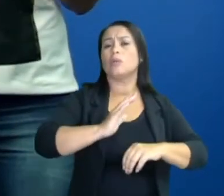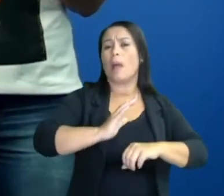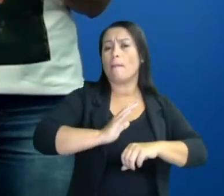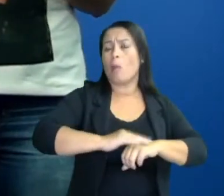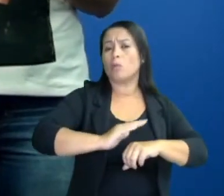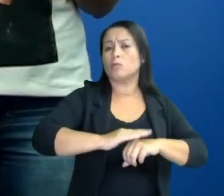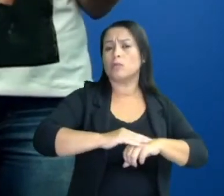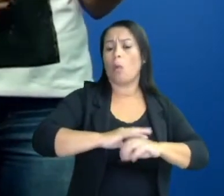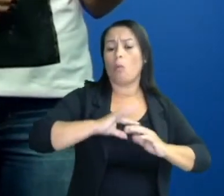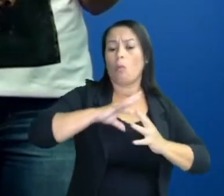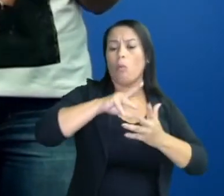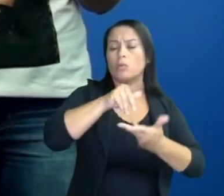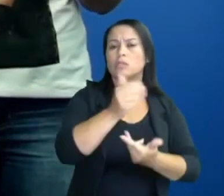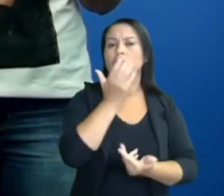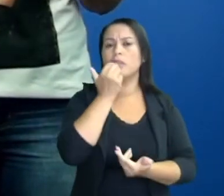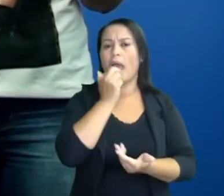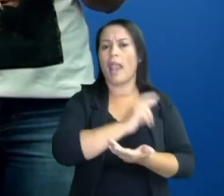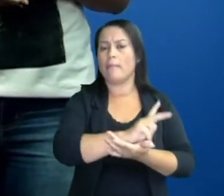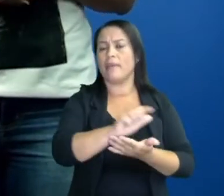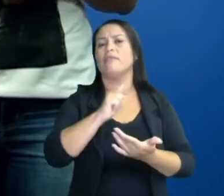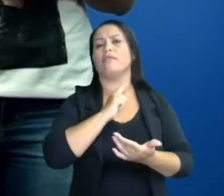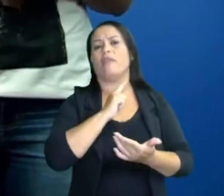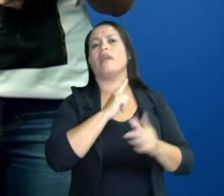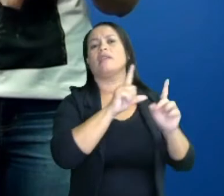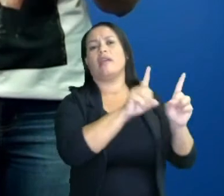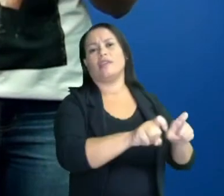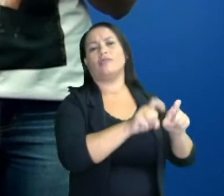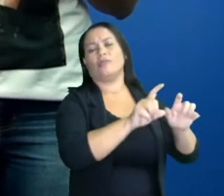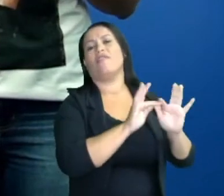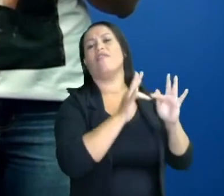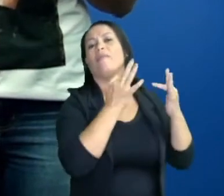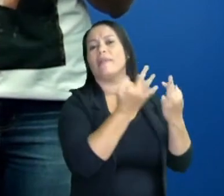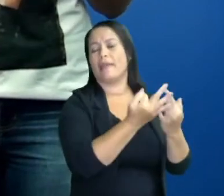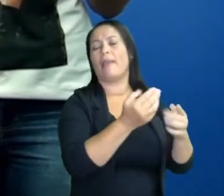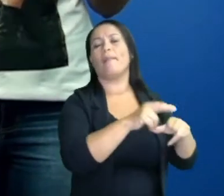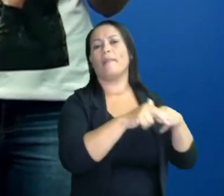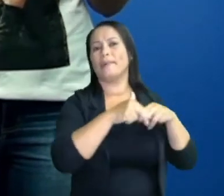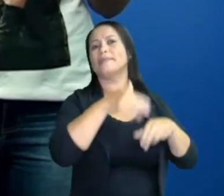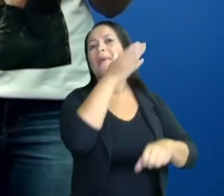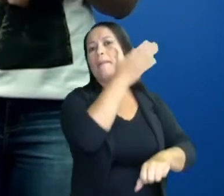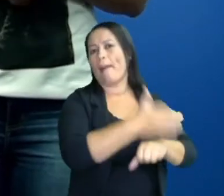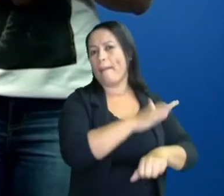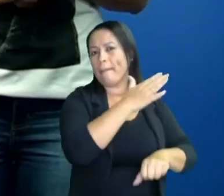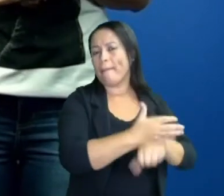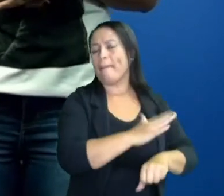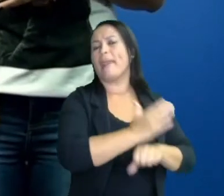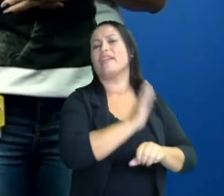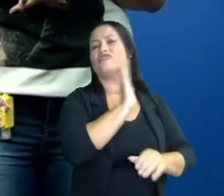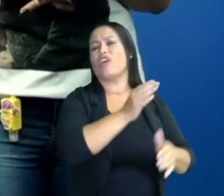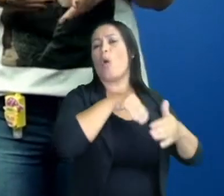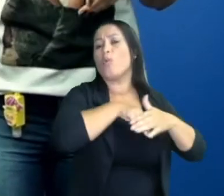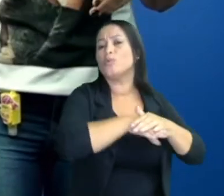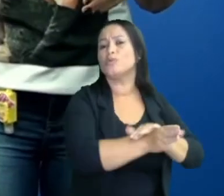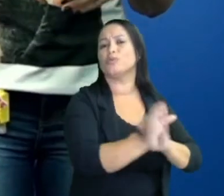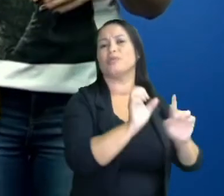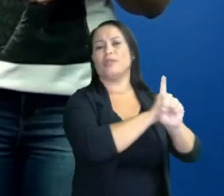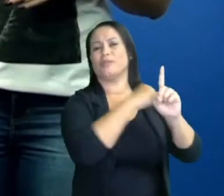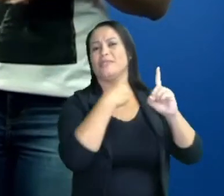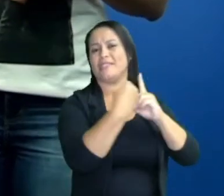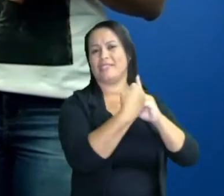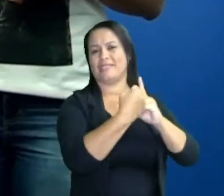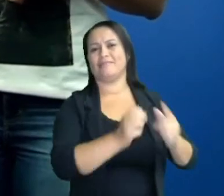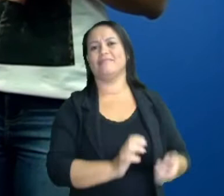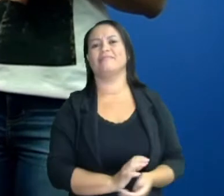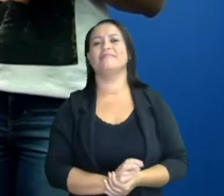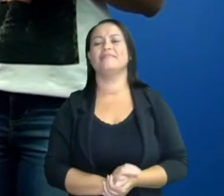alimentos vem da Agricultura Familiar por isso que é uma prática muito importante na nossa sociedade